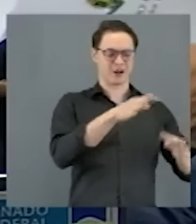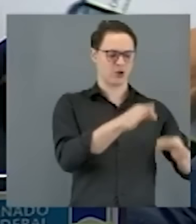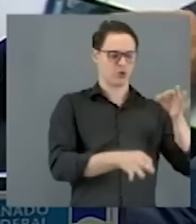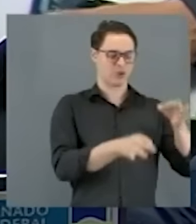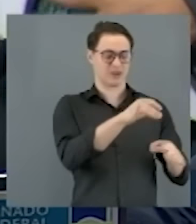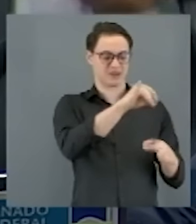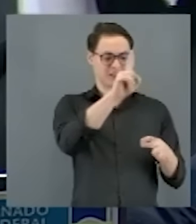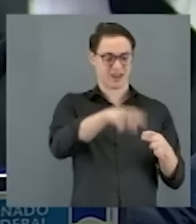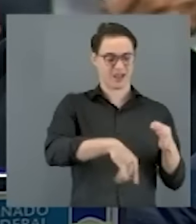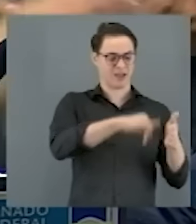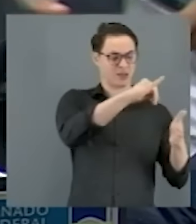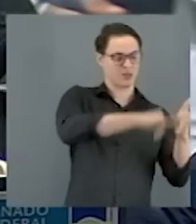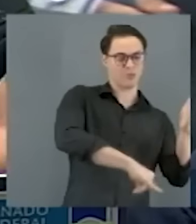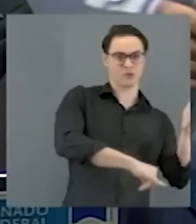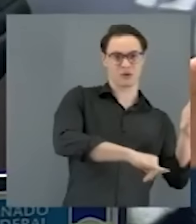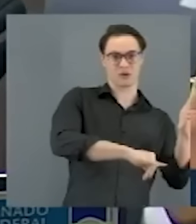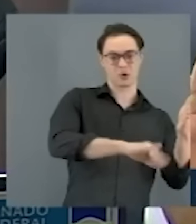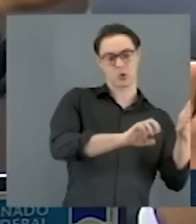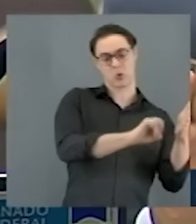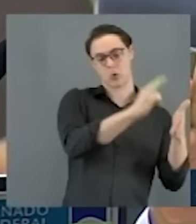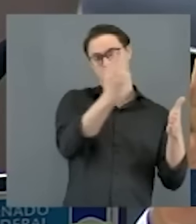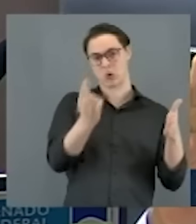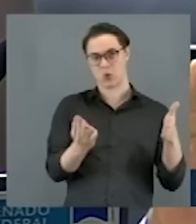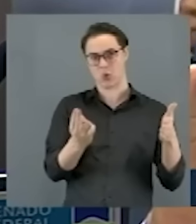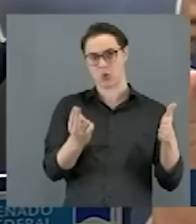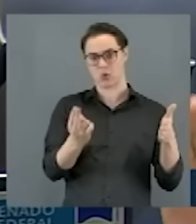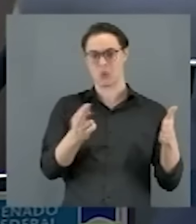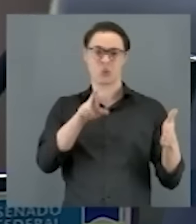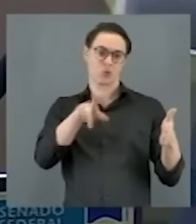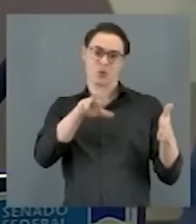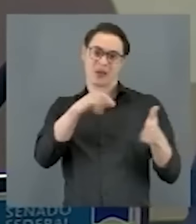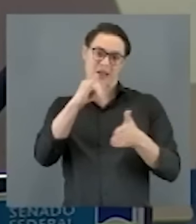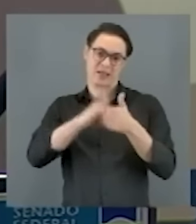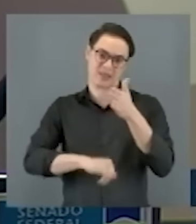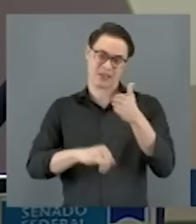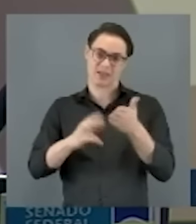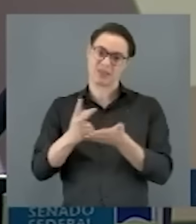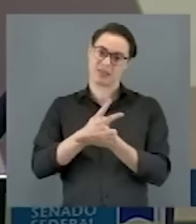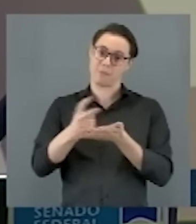tributária ou não tributária.